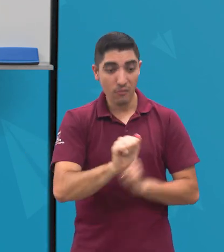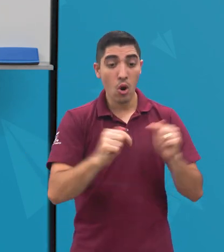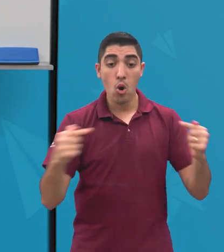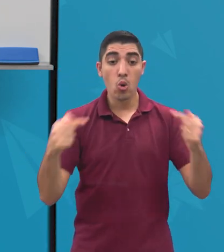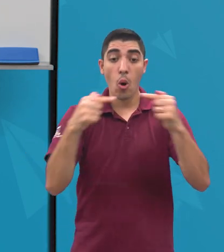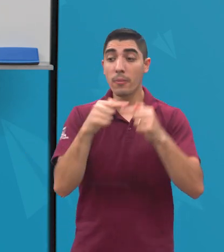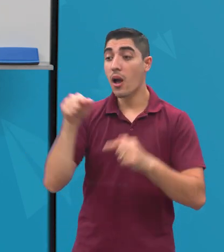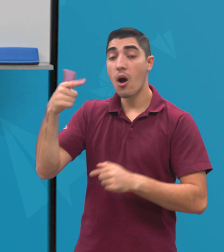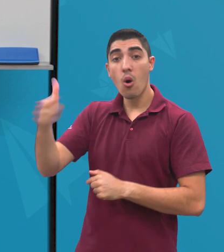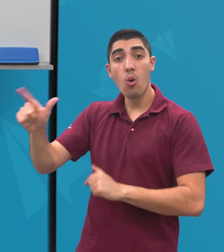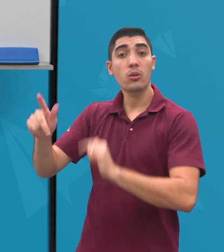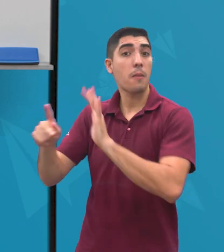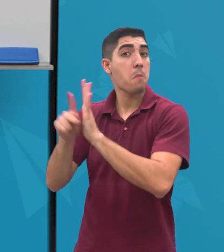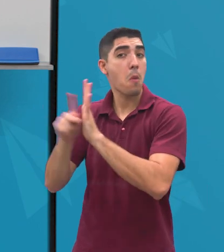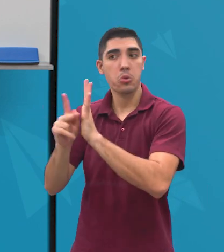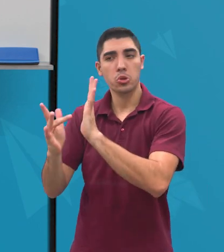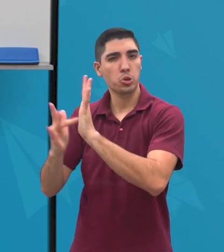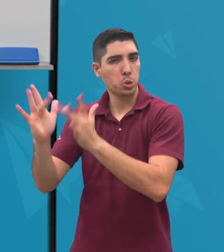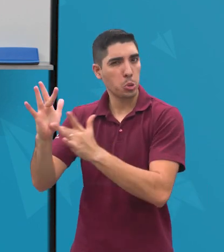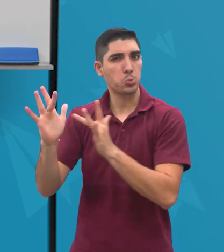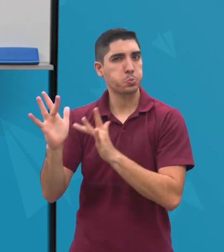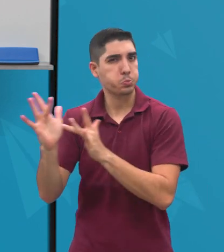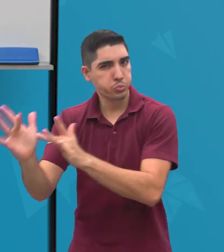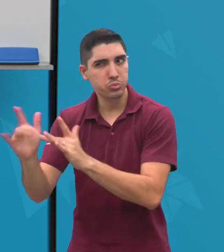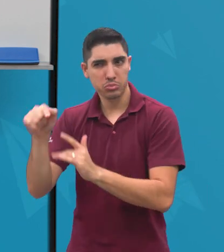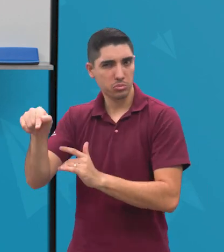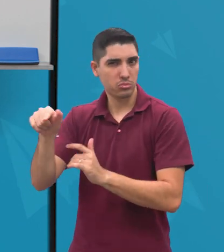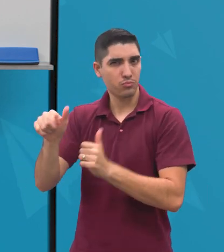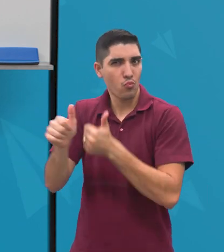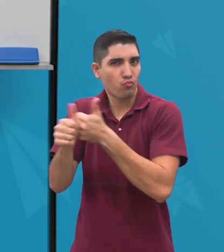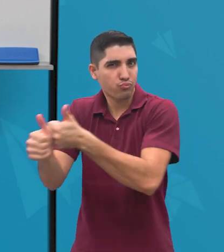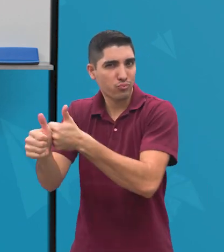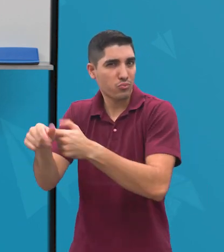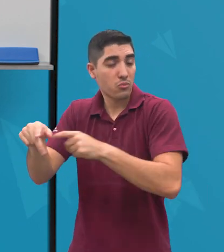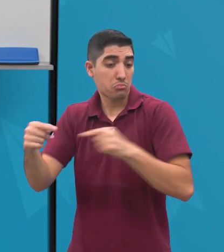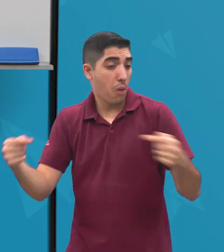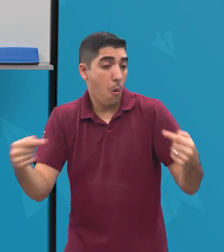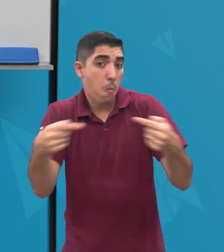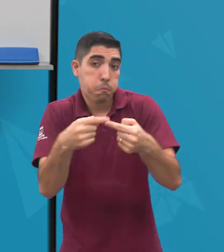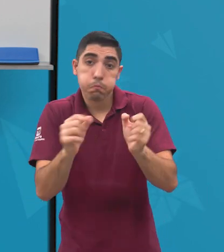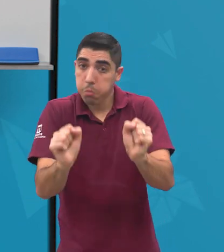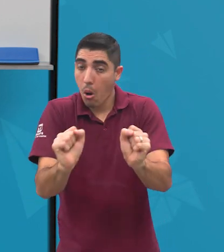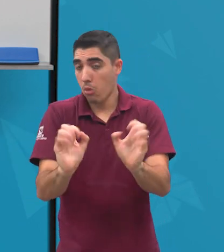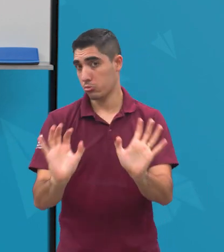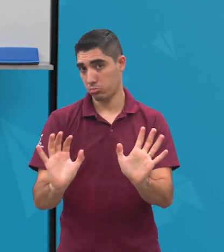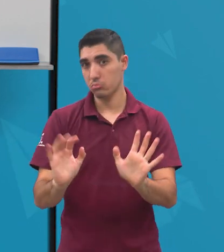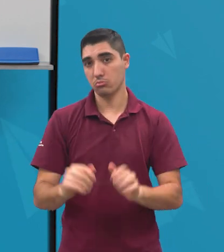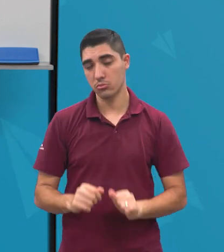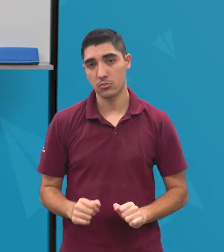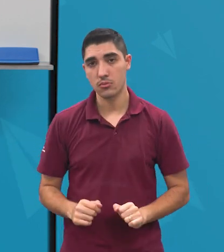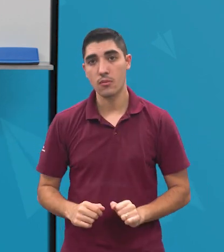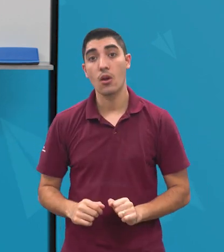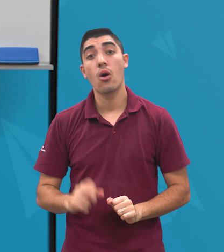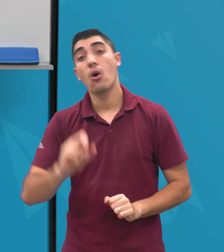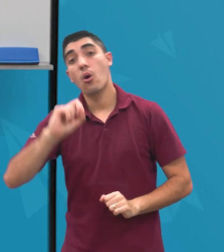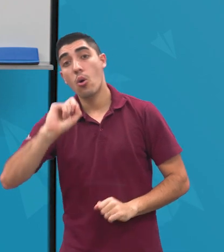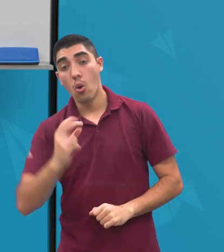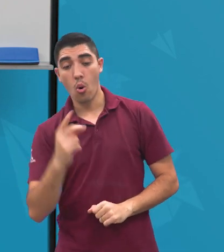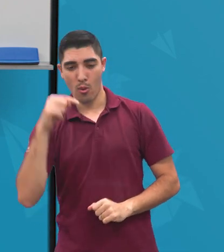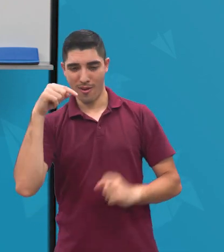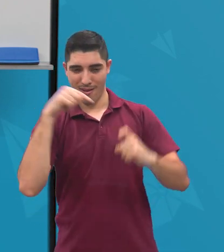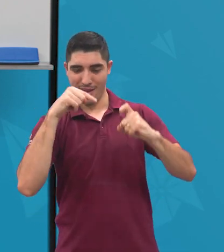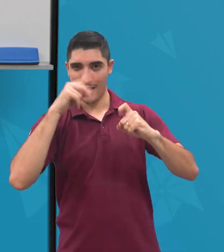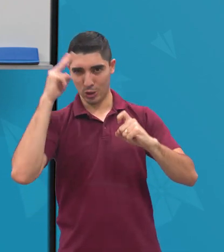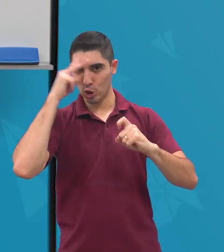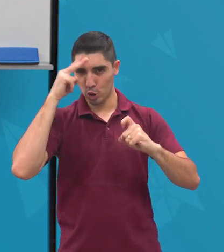culturais. E, ao mesmo tempo, a gente pode arriscar algumas análises literárias a respeito